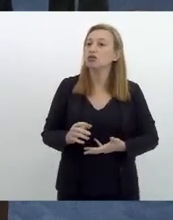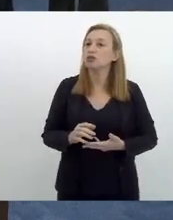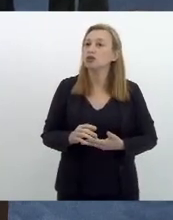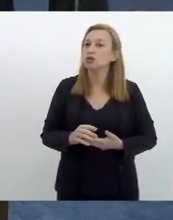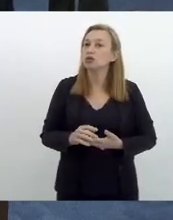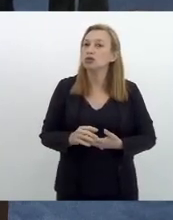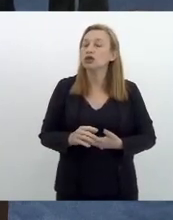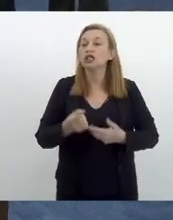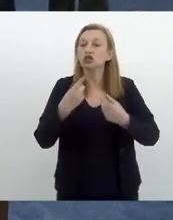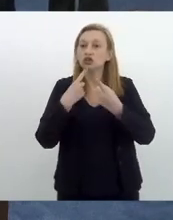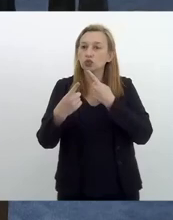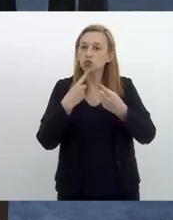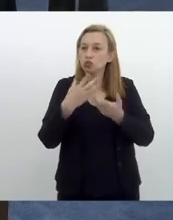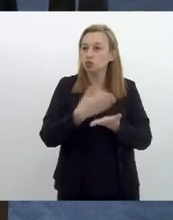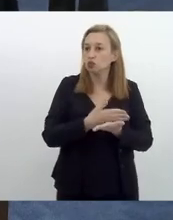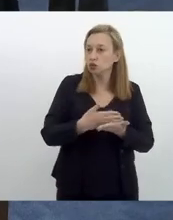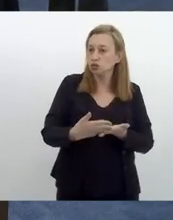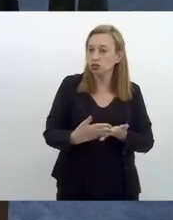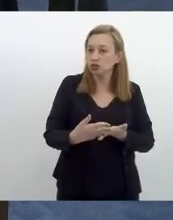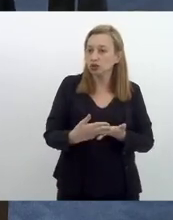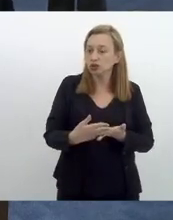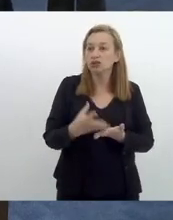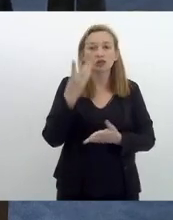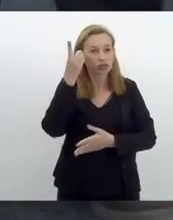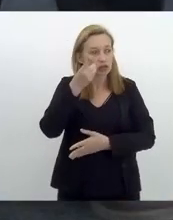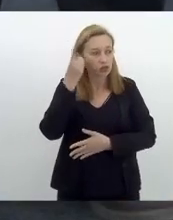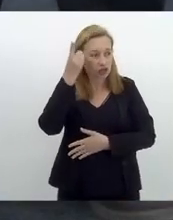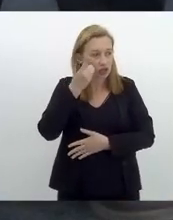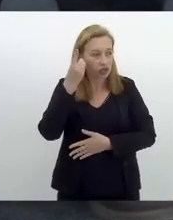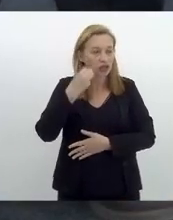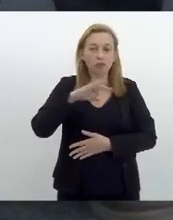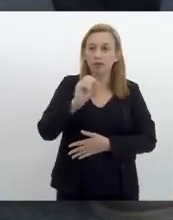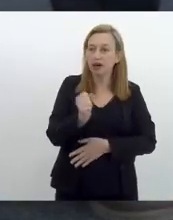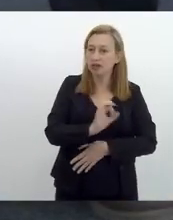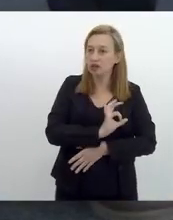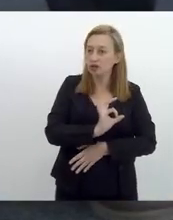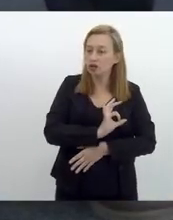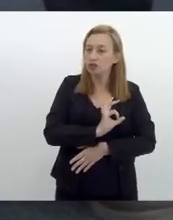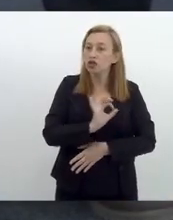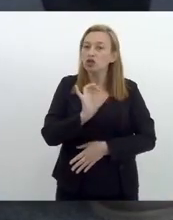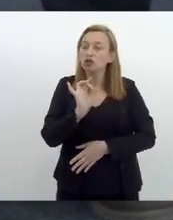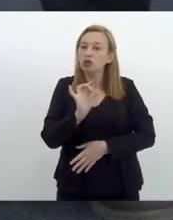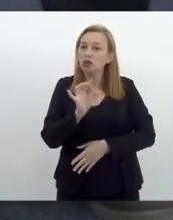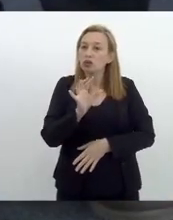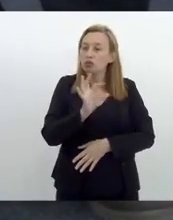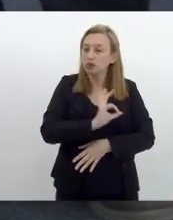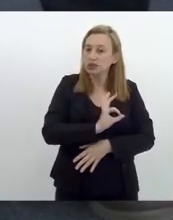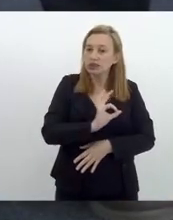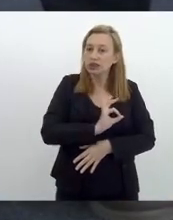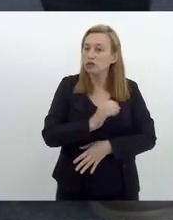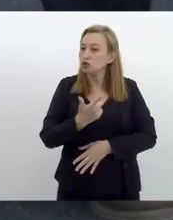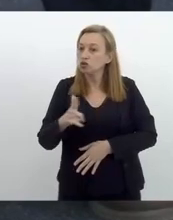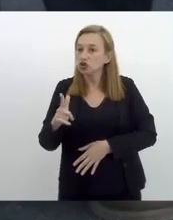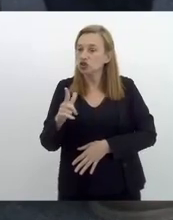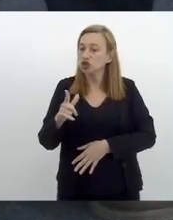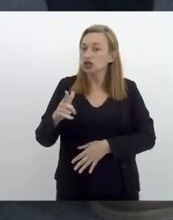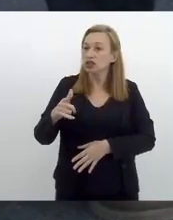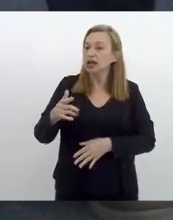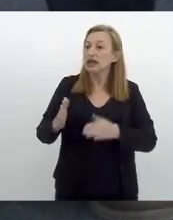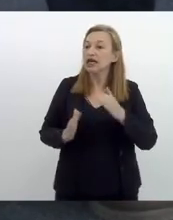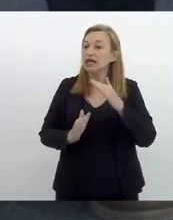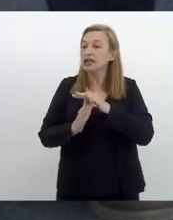na discussão inicial lembra bem aqui a deputada Marta Rocha é que policial não tinha idade limite